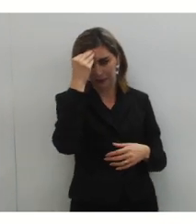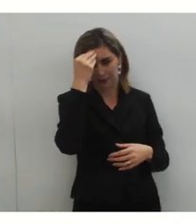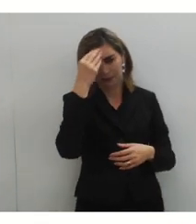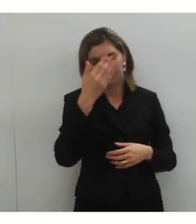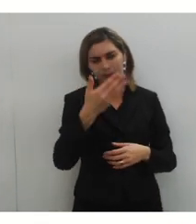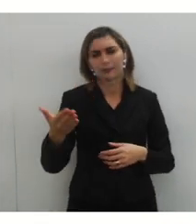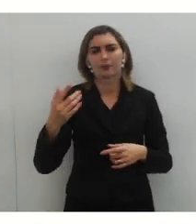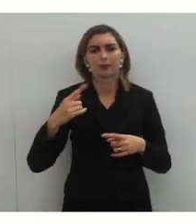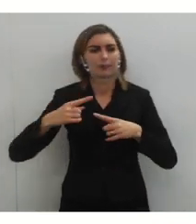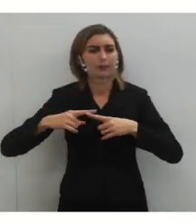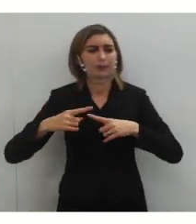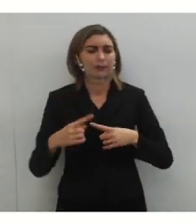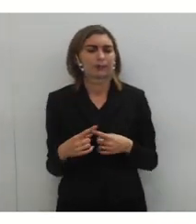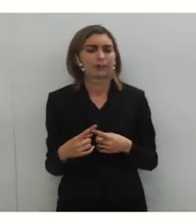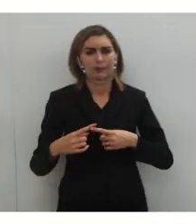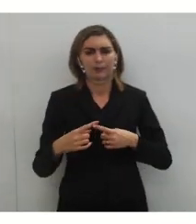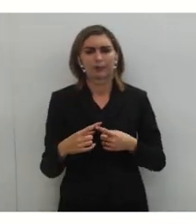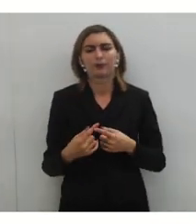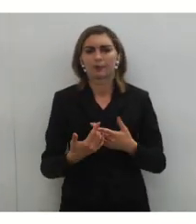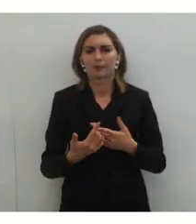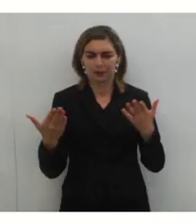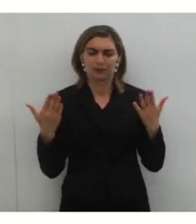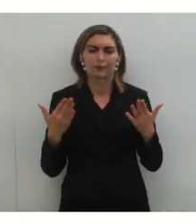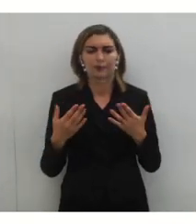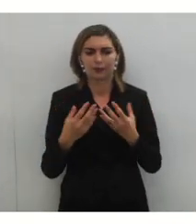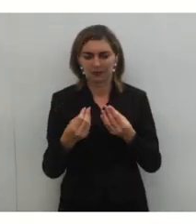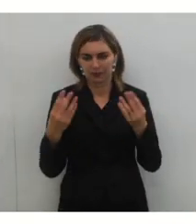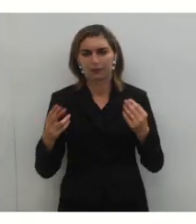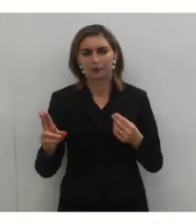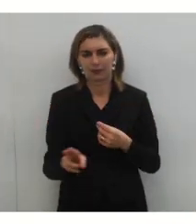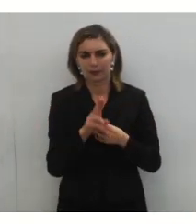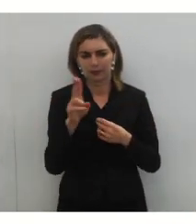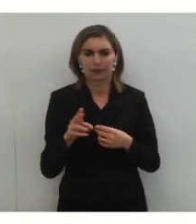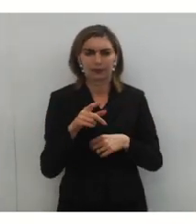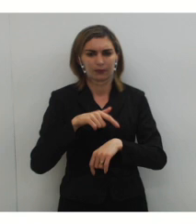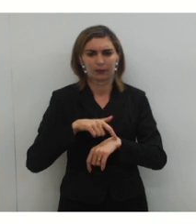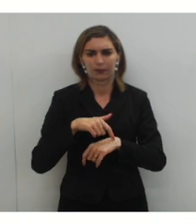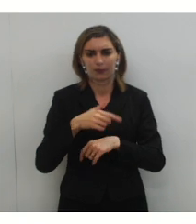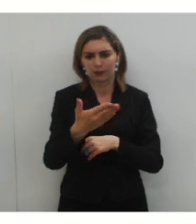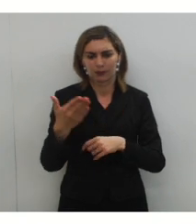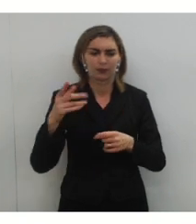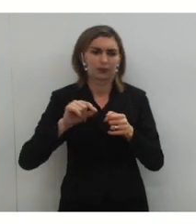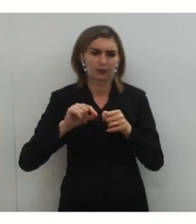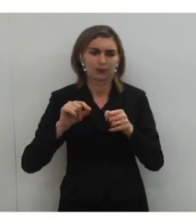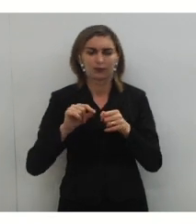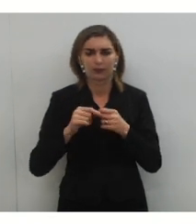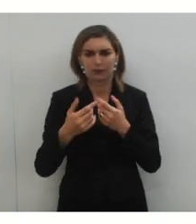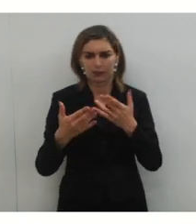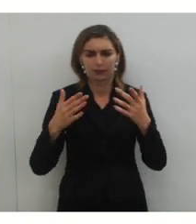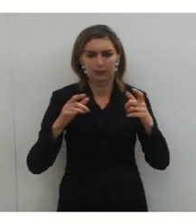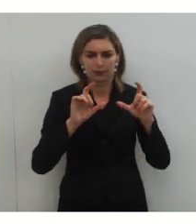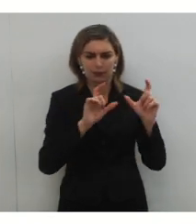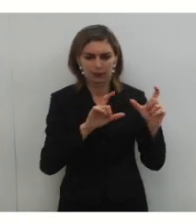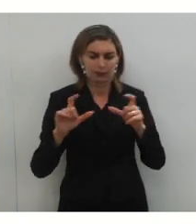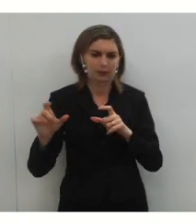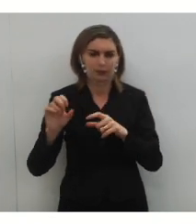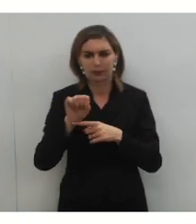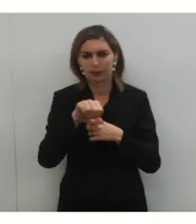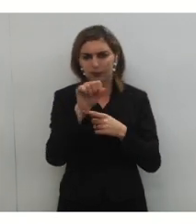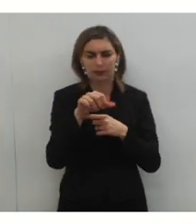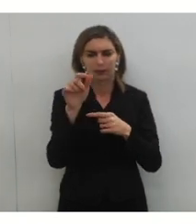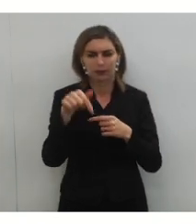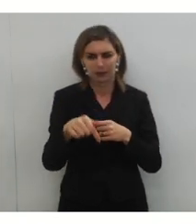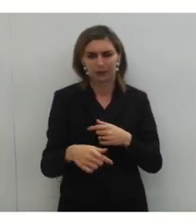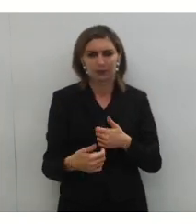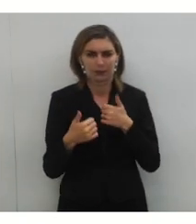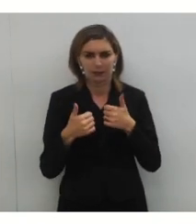aí, porque vai ser bastante útil na hora de você fazer a localização do sujeito aqui